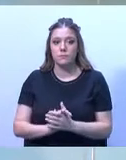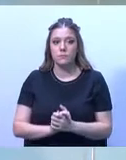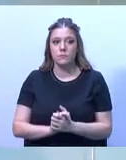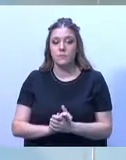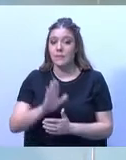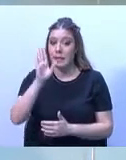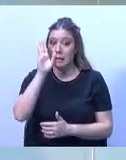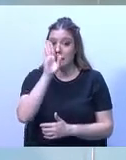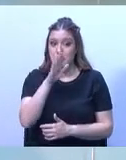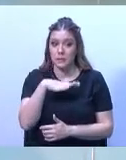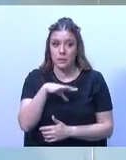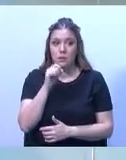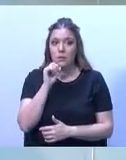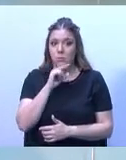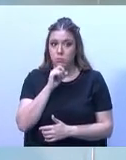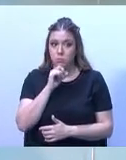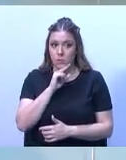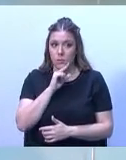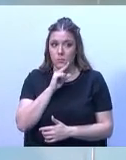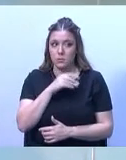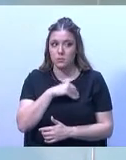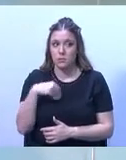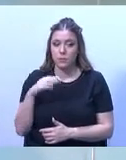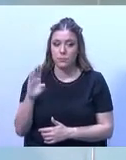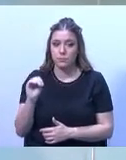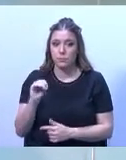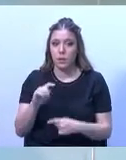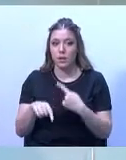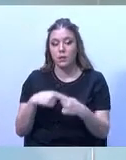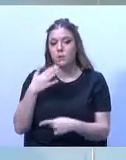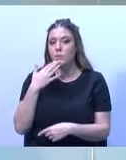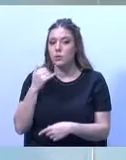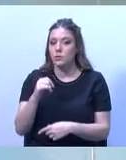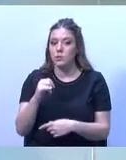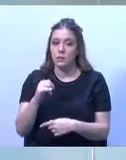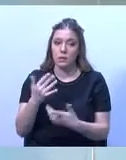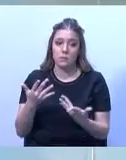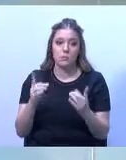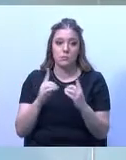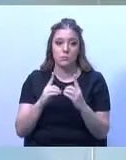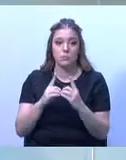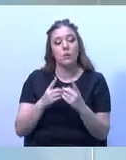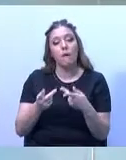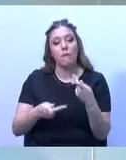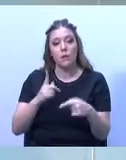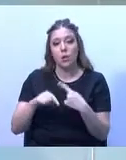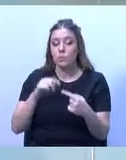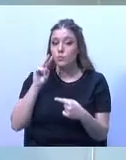Se pretender, poderá naturalmente recorrer ao podologista, não é? E depois tentar, na consulta, avaliar e depois logo